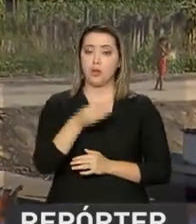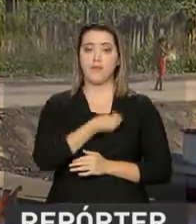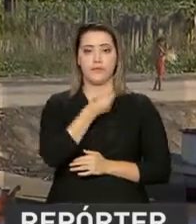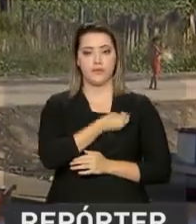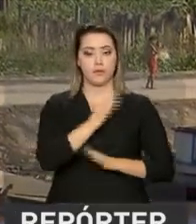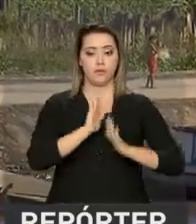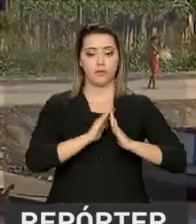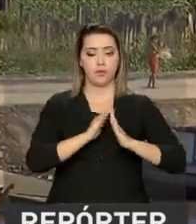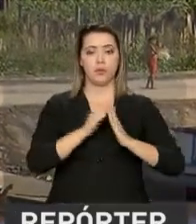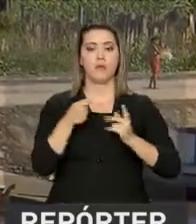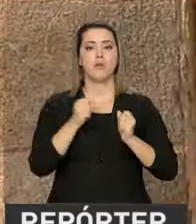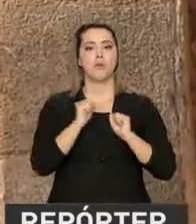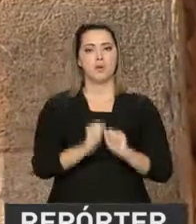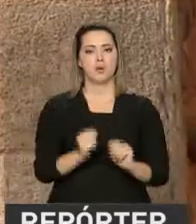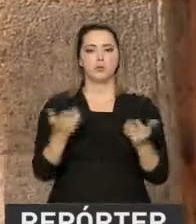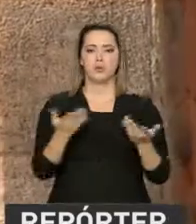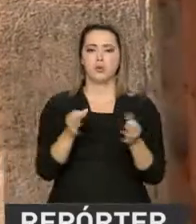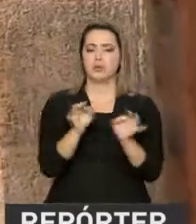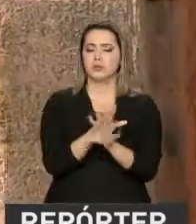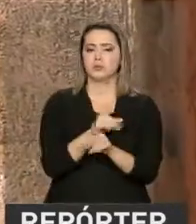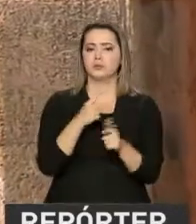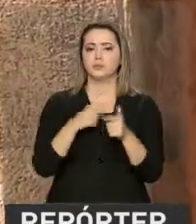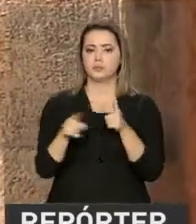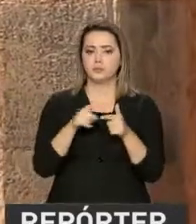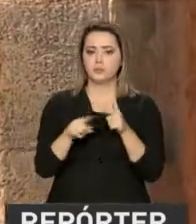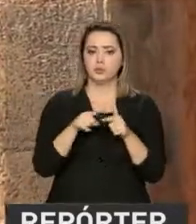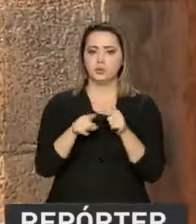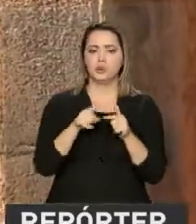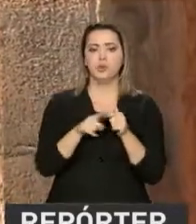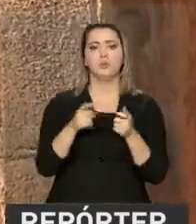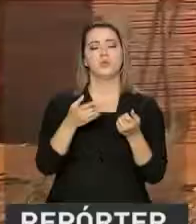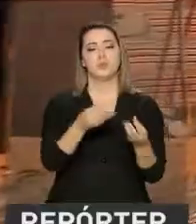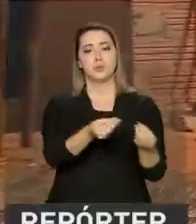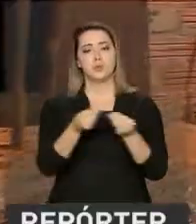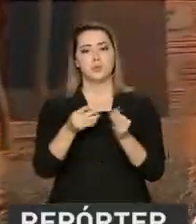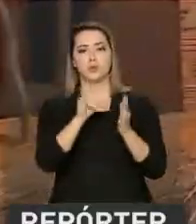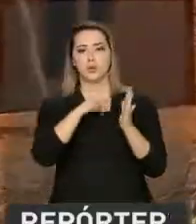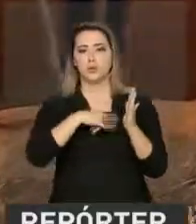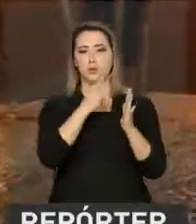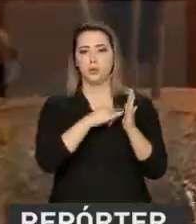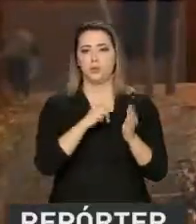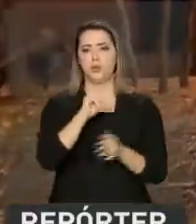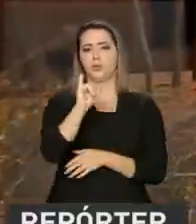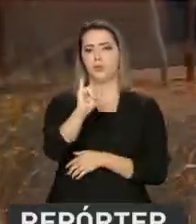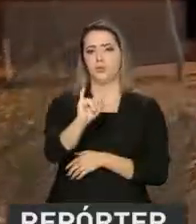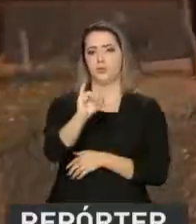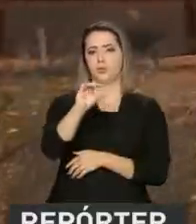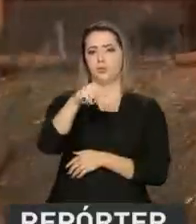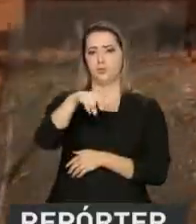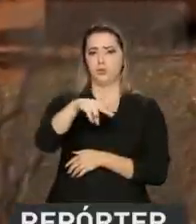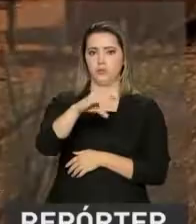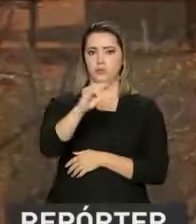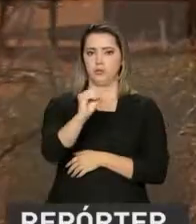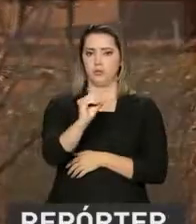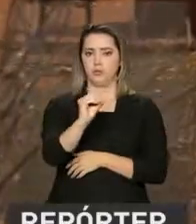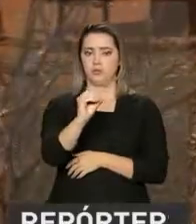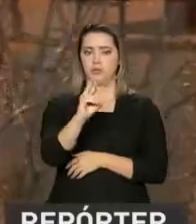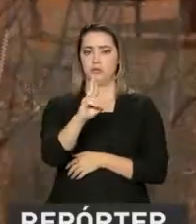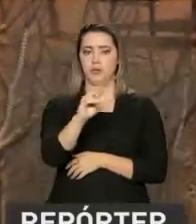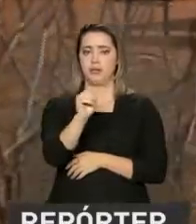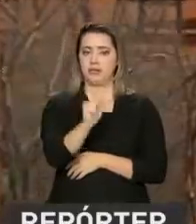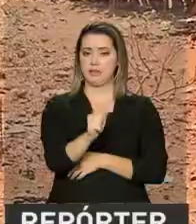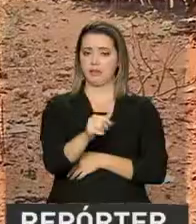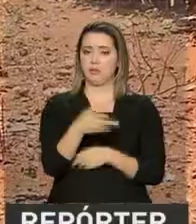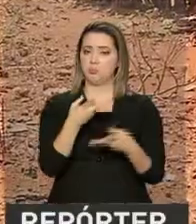chance de eliminar as pendências que impedem a regularização do terreno ou incra estima que apenas 15% dos